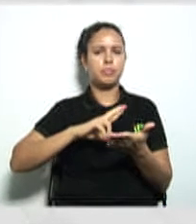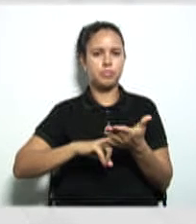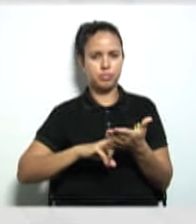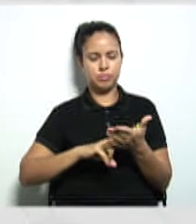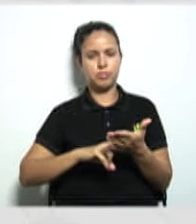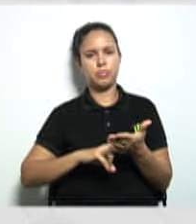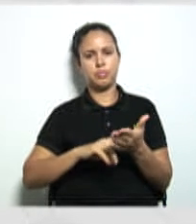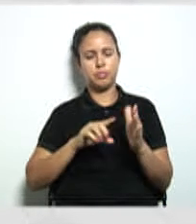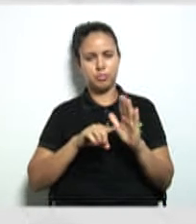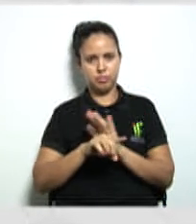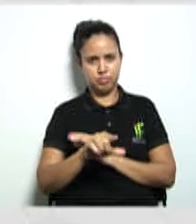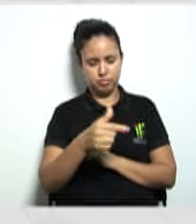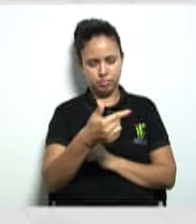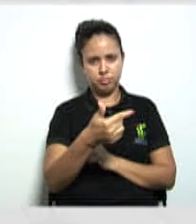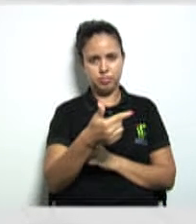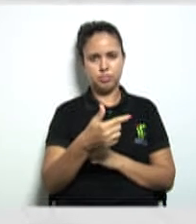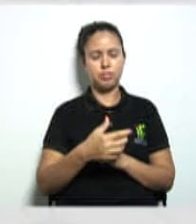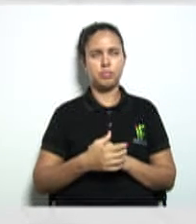essa questão também, né?